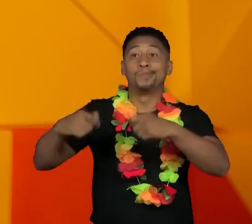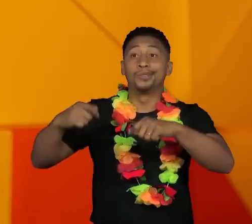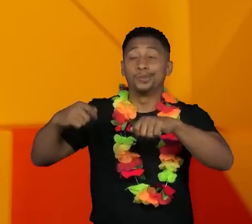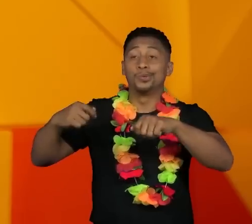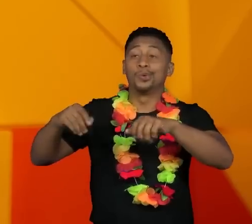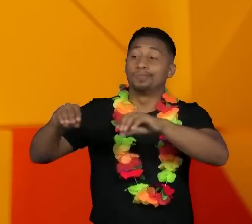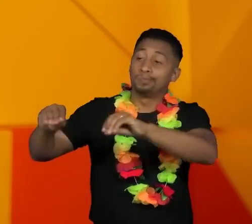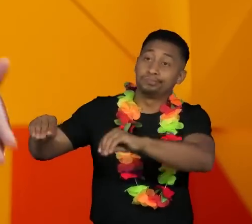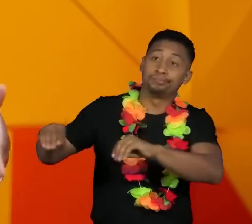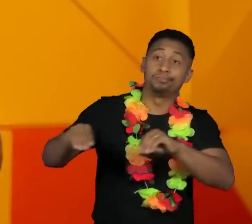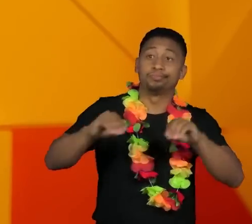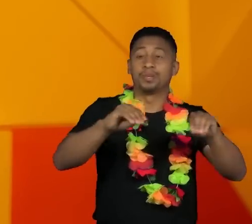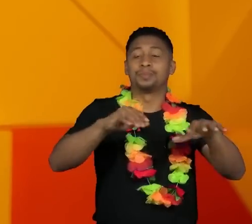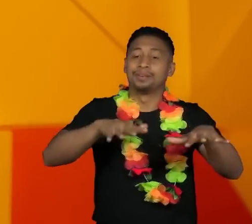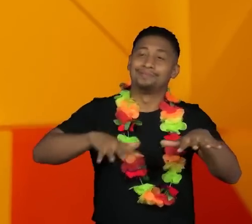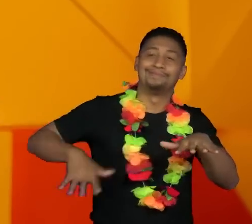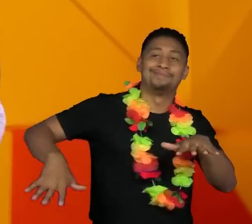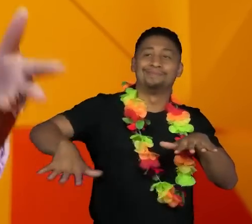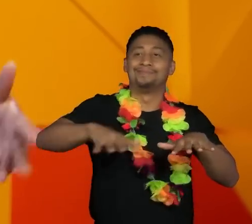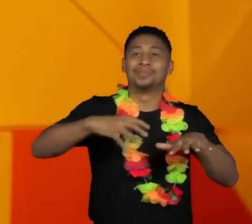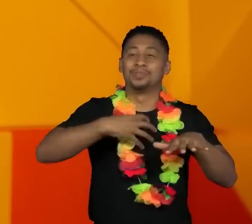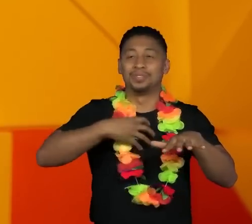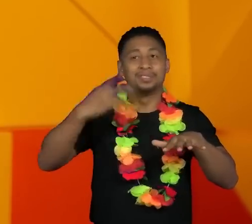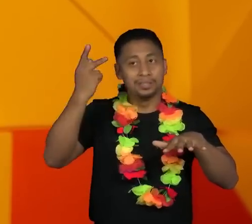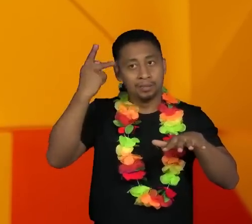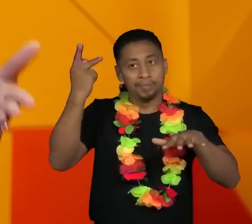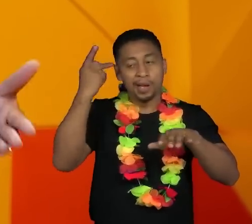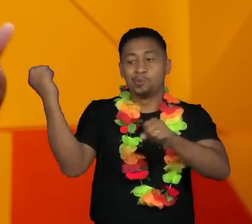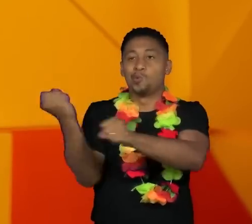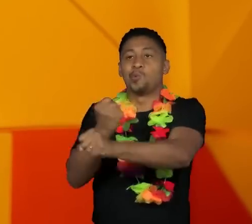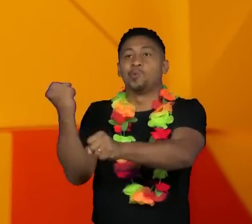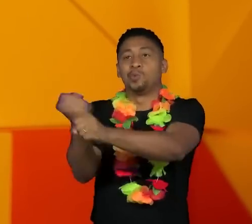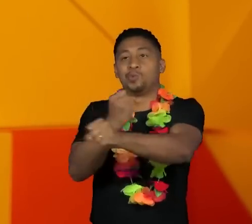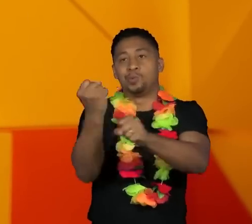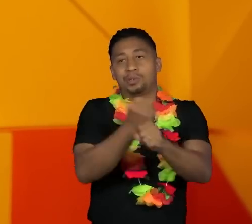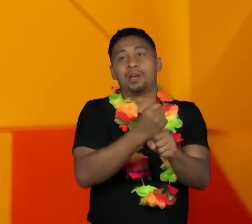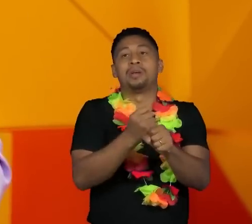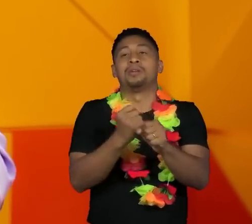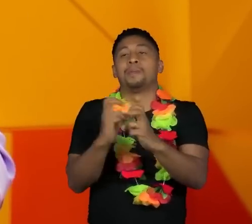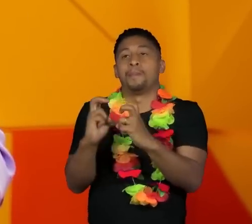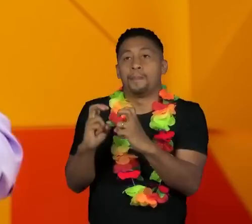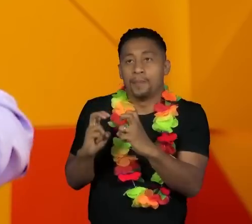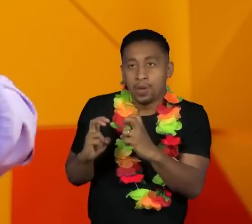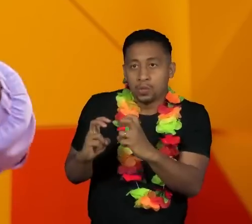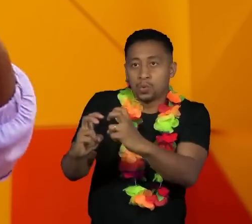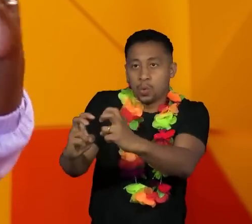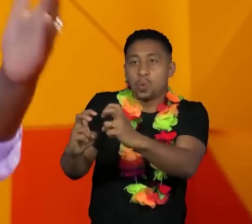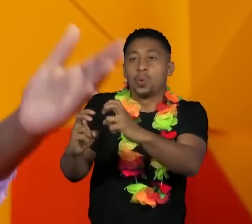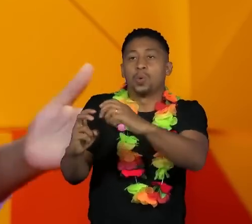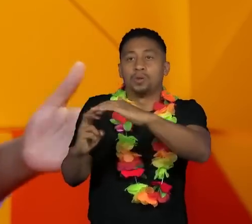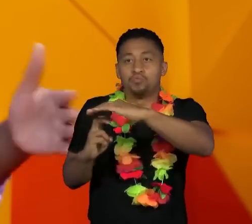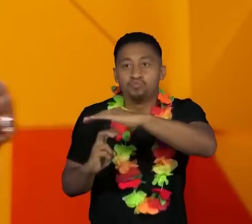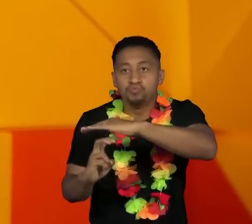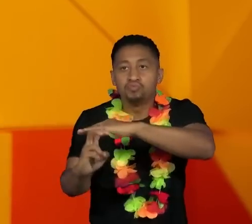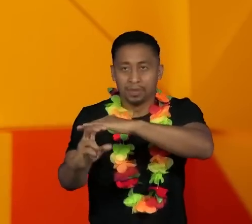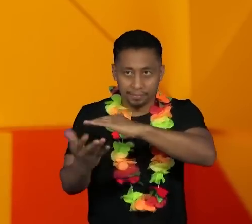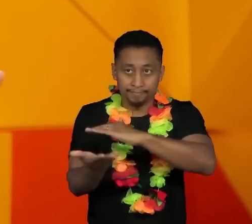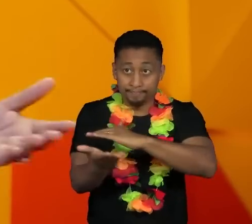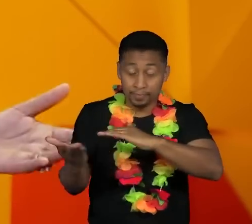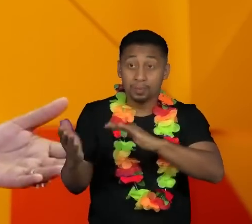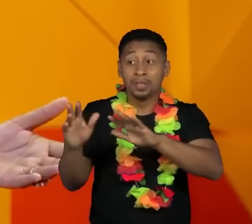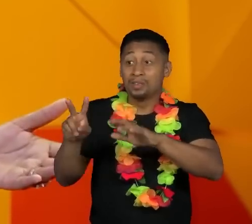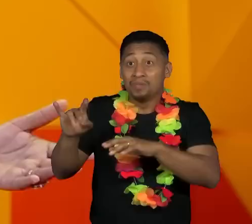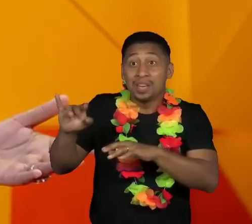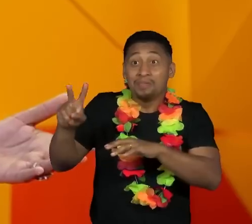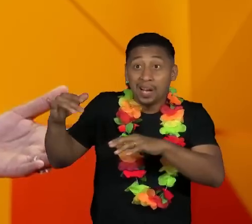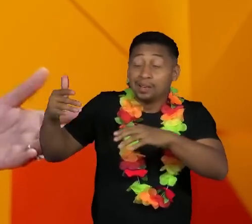evolução da geografia da cidade de São Paulo, construção de metrô e tal, mas a Vai Vai tem ficado para trás, assim como